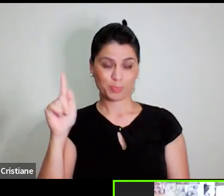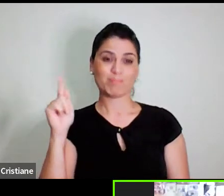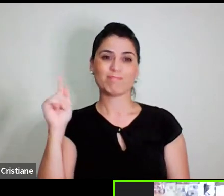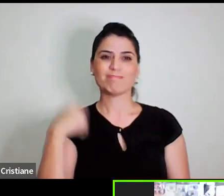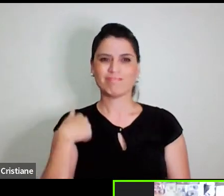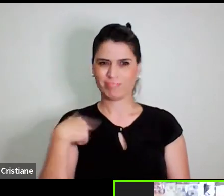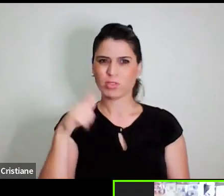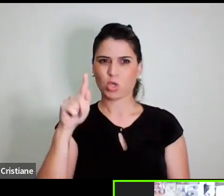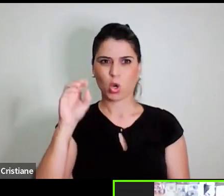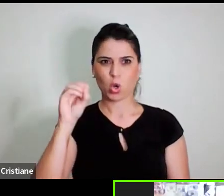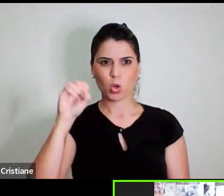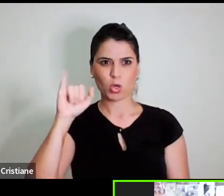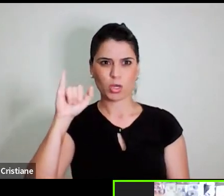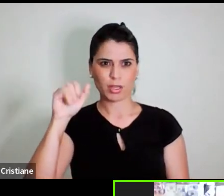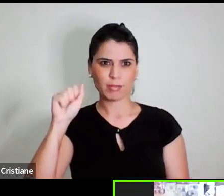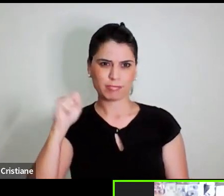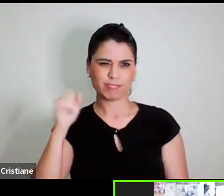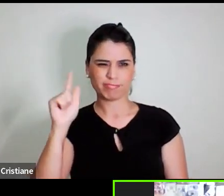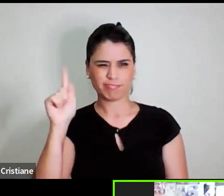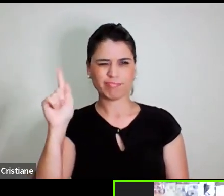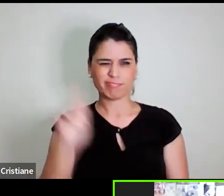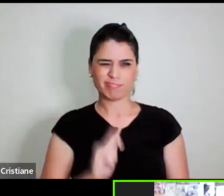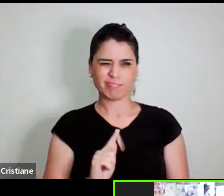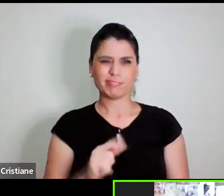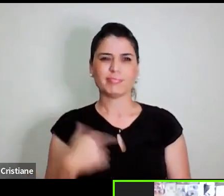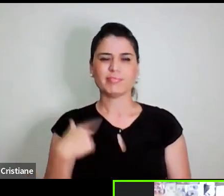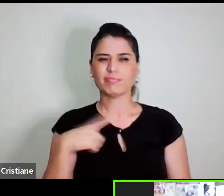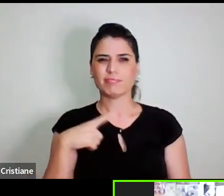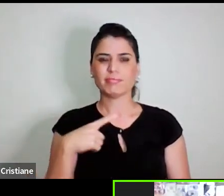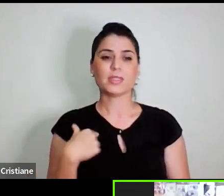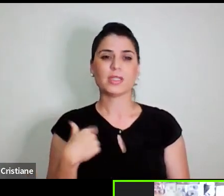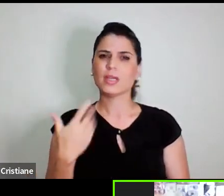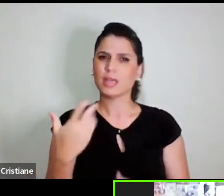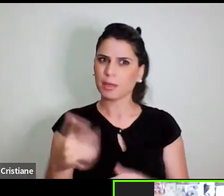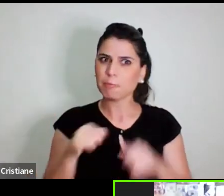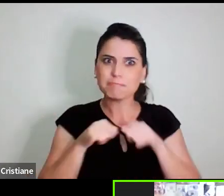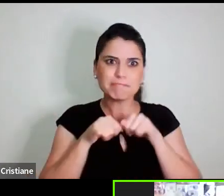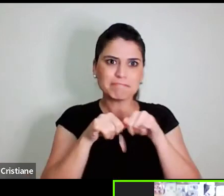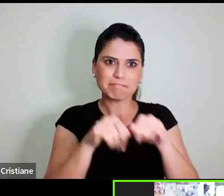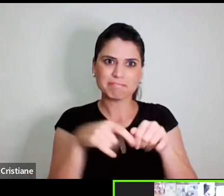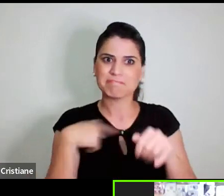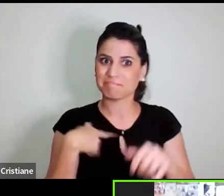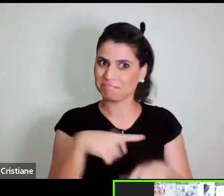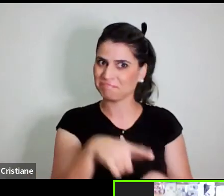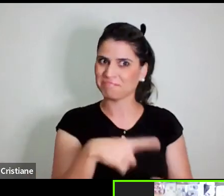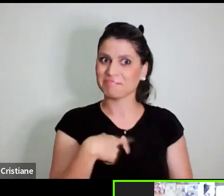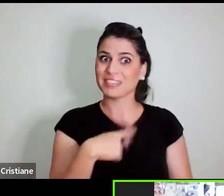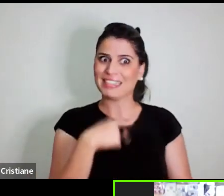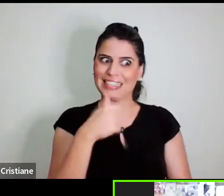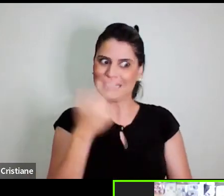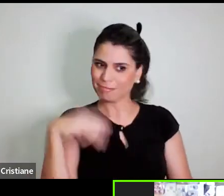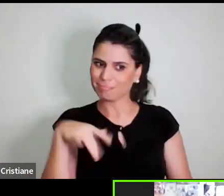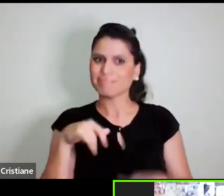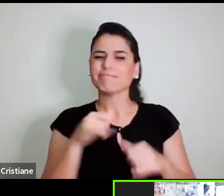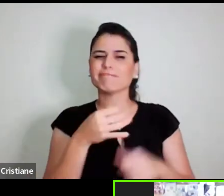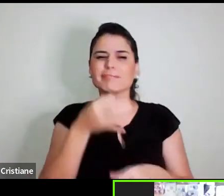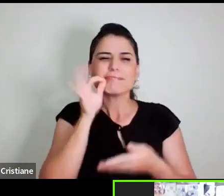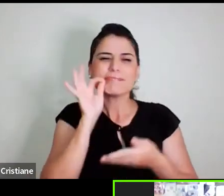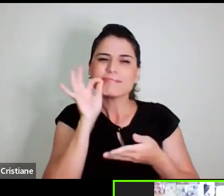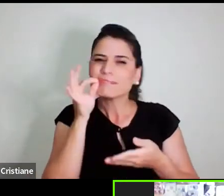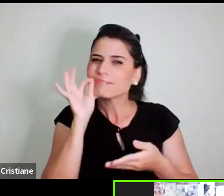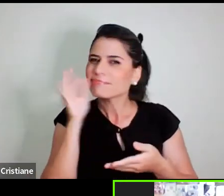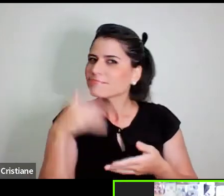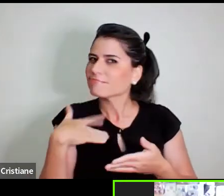pãozinho na padaria próxima da minha casa, e eu amava tomar café, porque os goianos são muito fãs de café, né? Aí